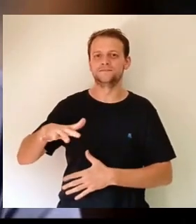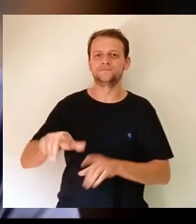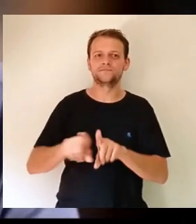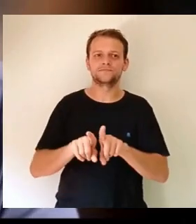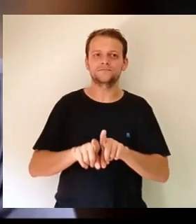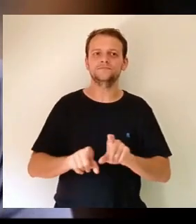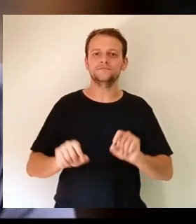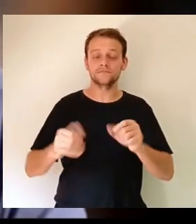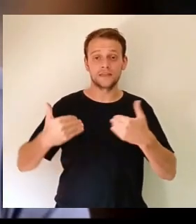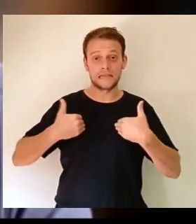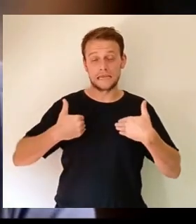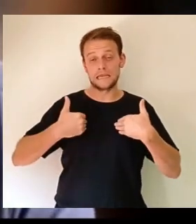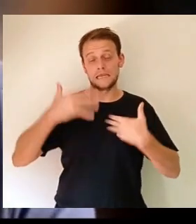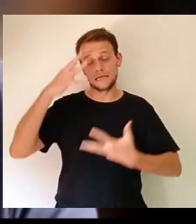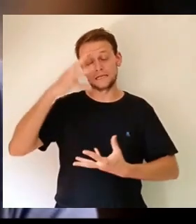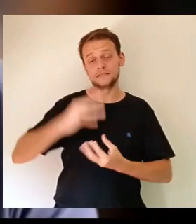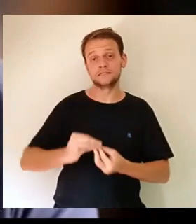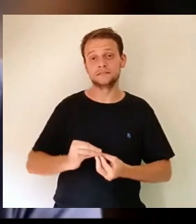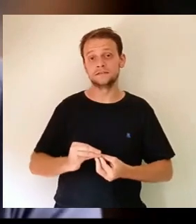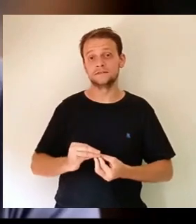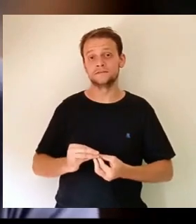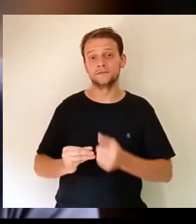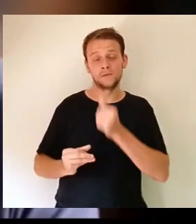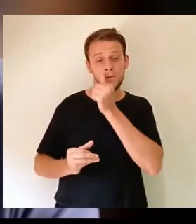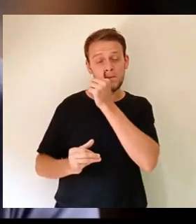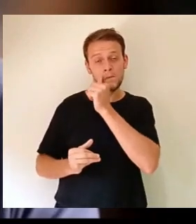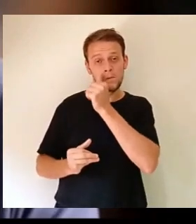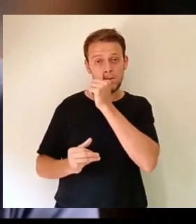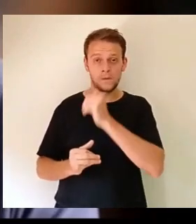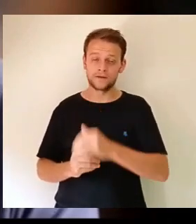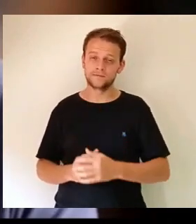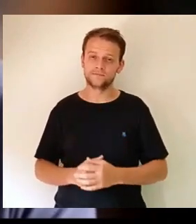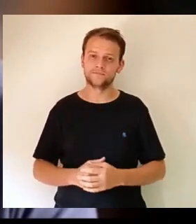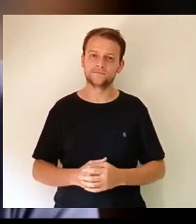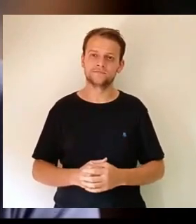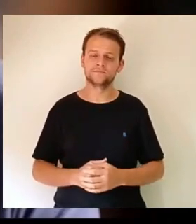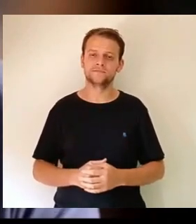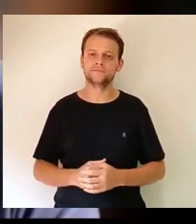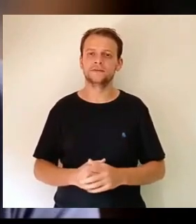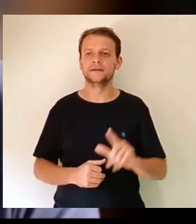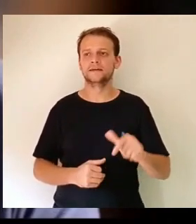informação em vários campos, né? Então, e também porque até onde eu entendo